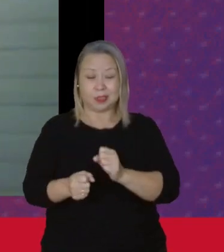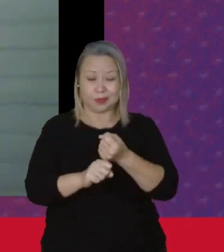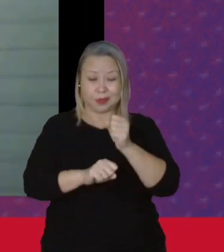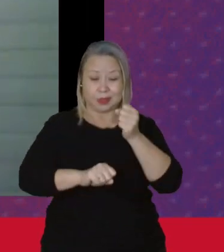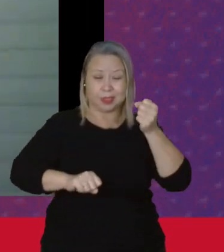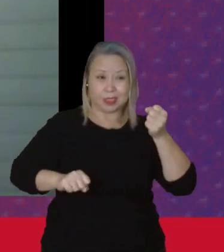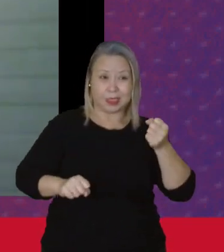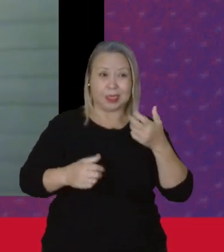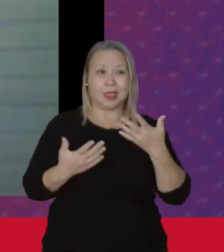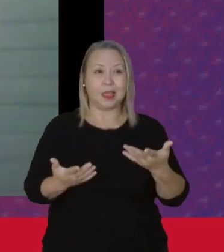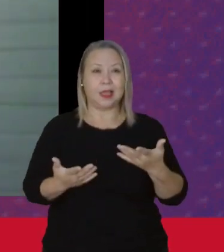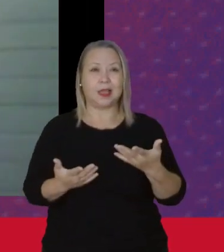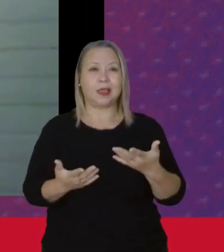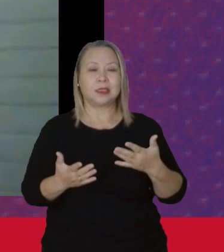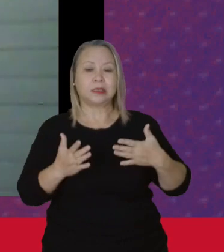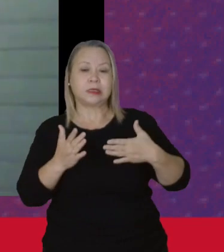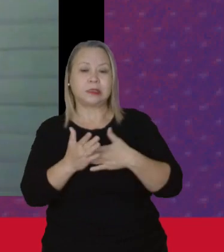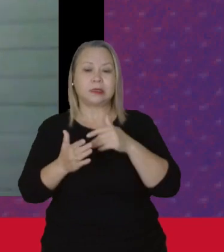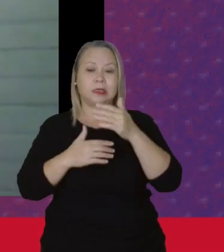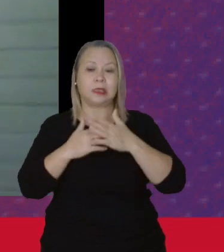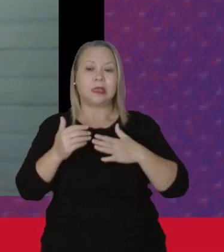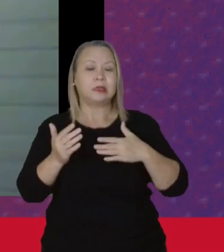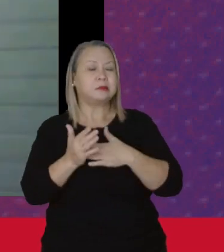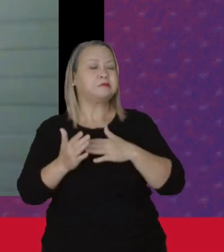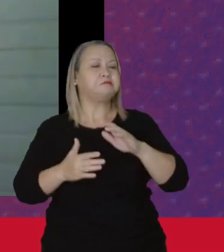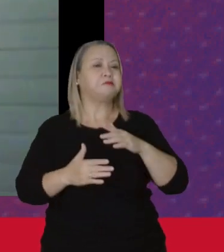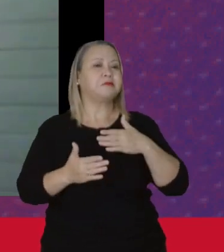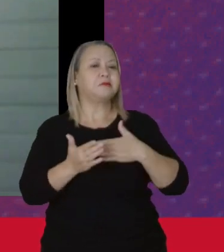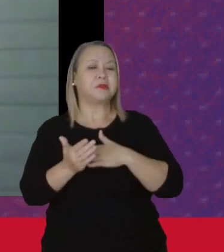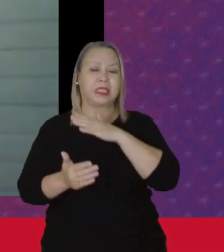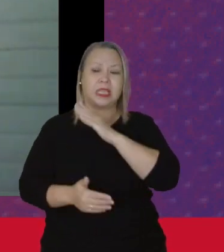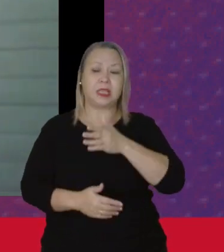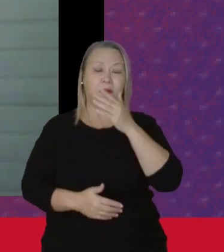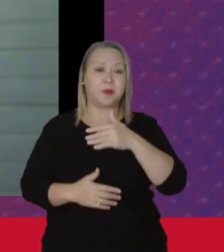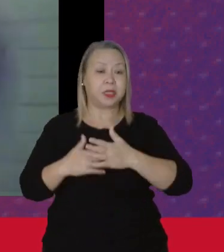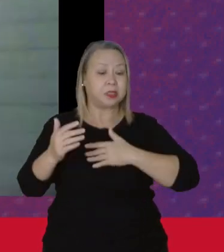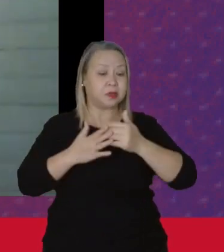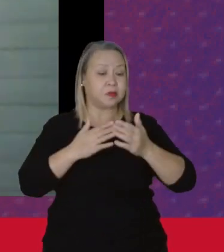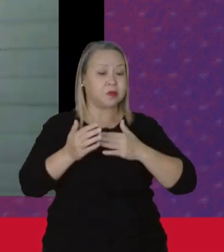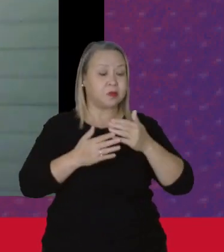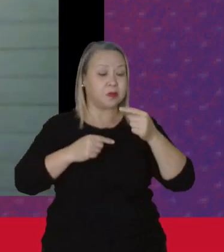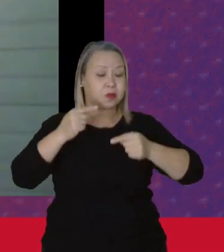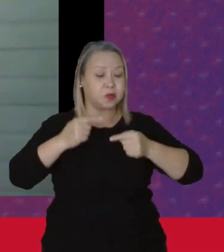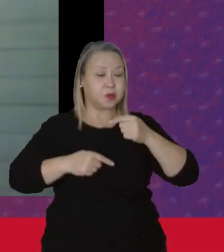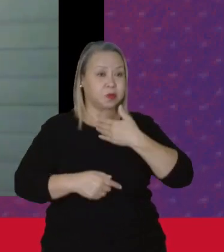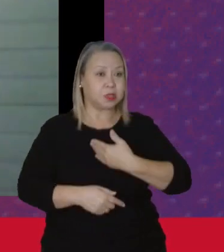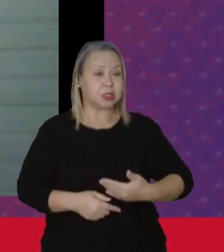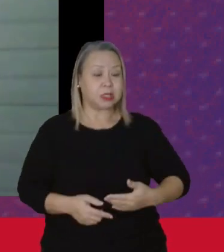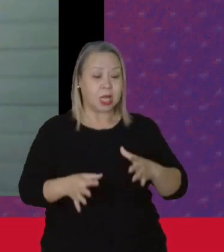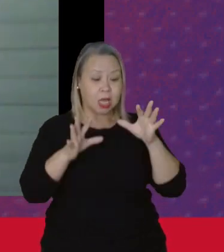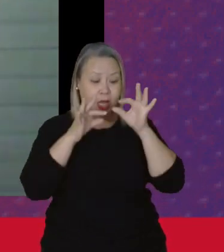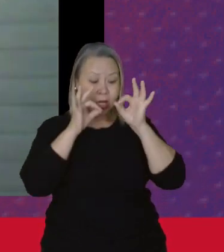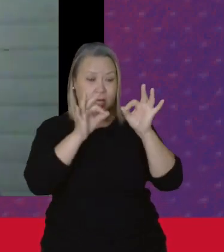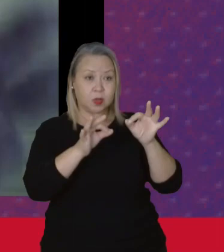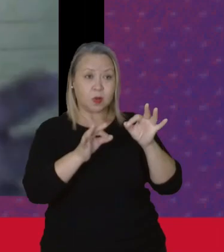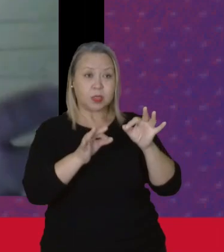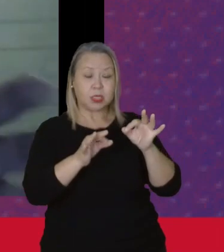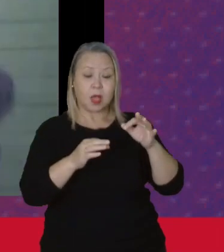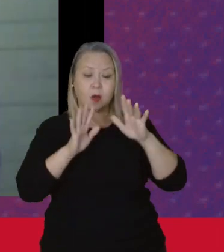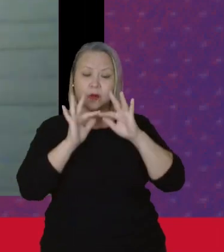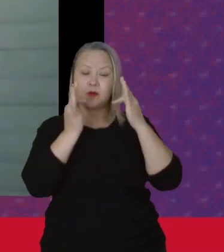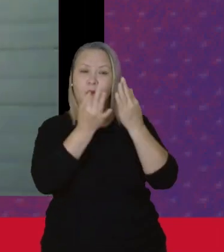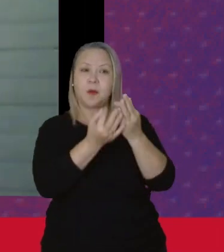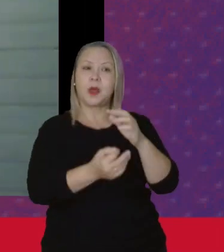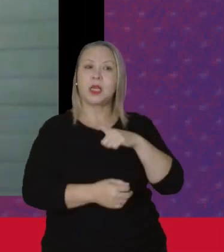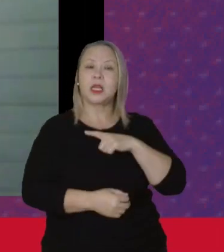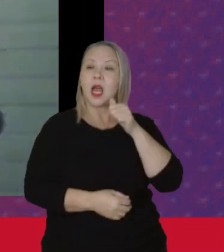né, na criação e execução de políticas públicas, e onde essa noção de família, então se vai ter, né,